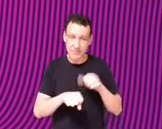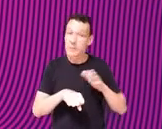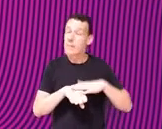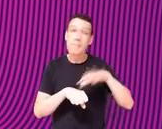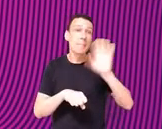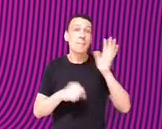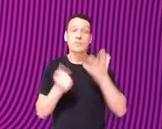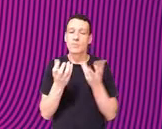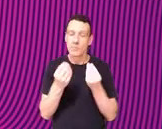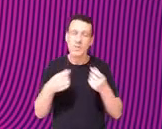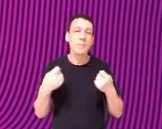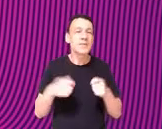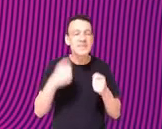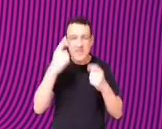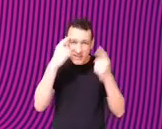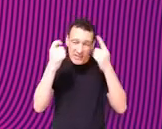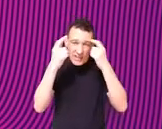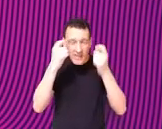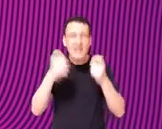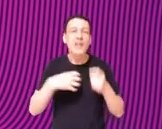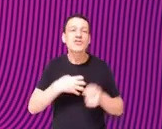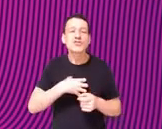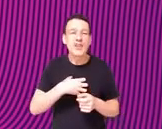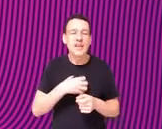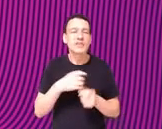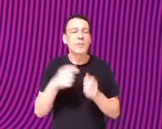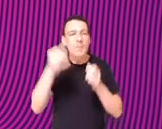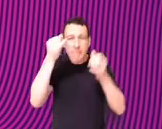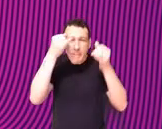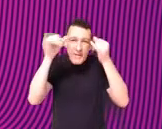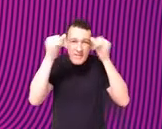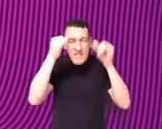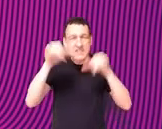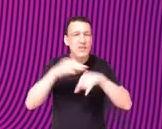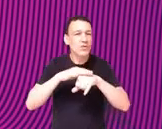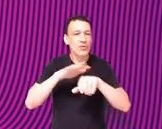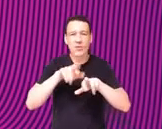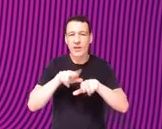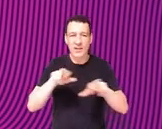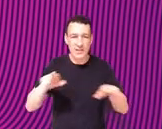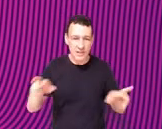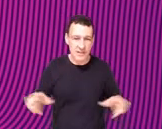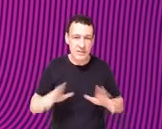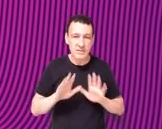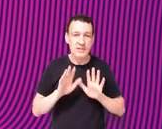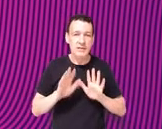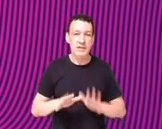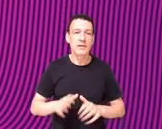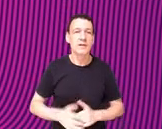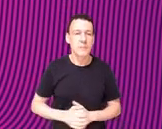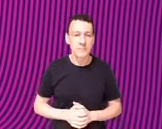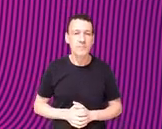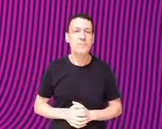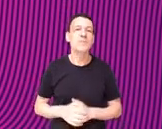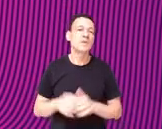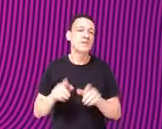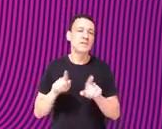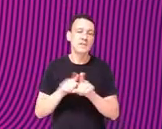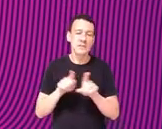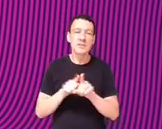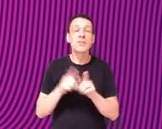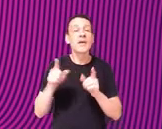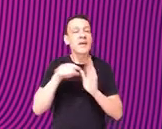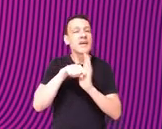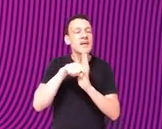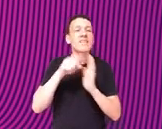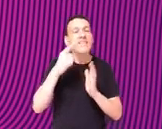prevenção, e isso levaria seguramente a uma redução do peso da patologia cardiovascular a nível global, em que a